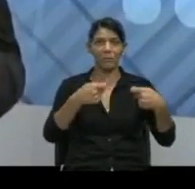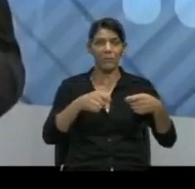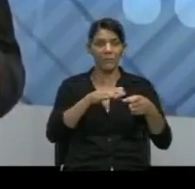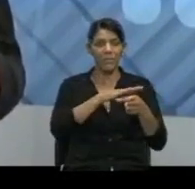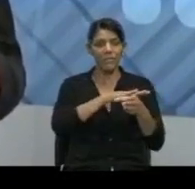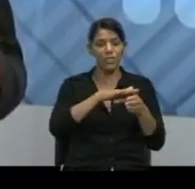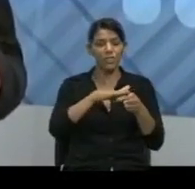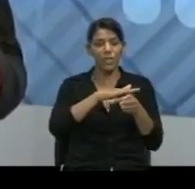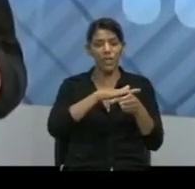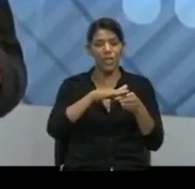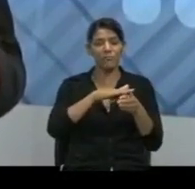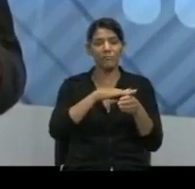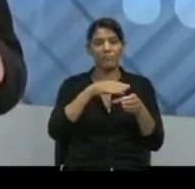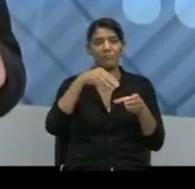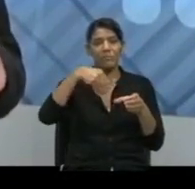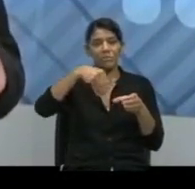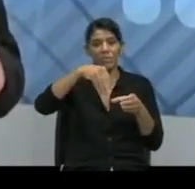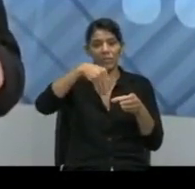ser